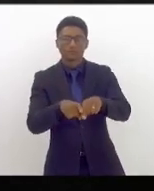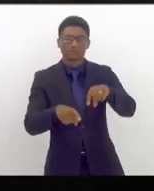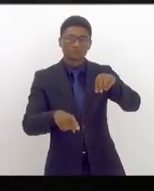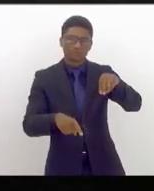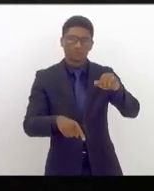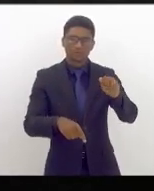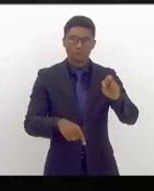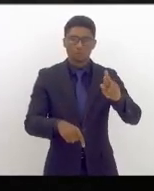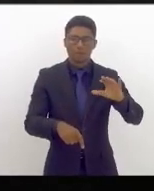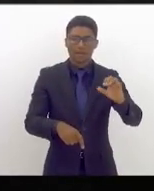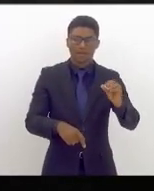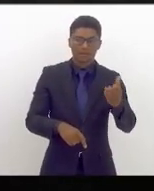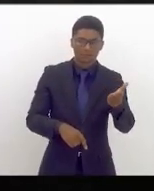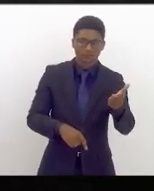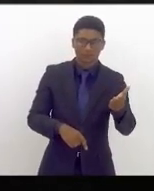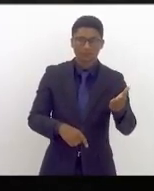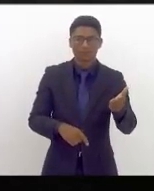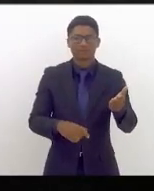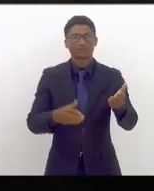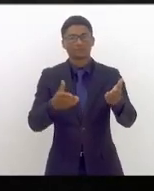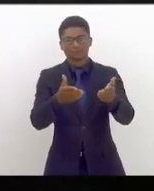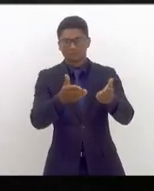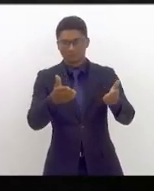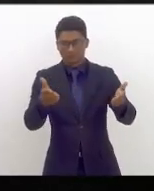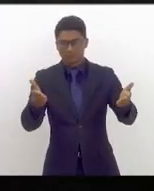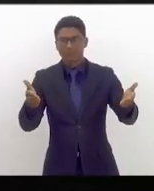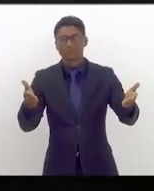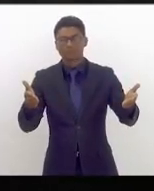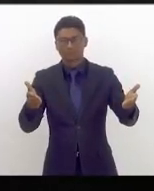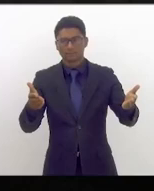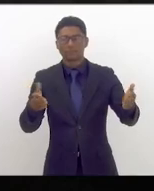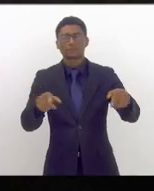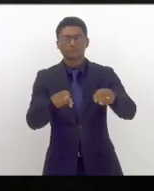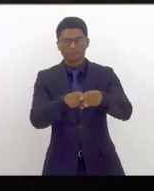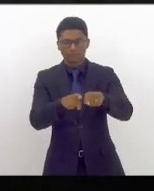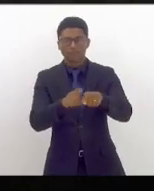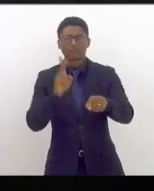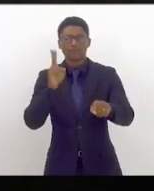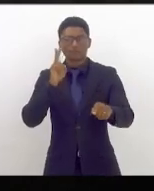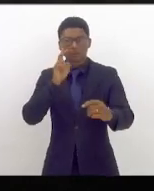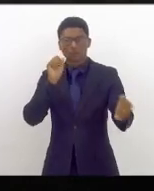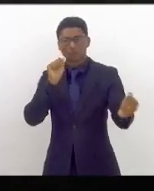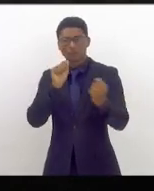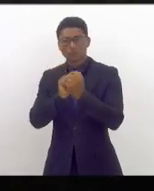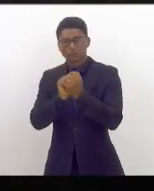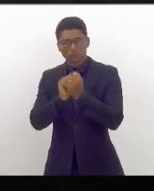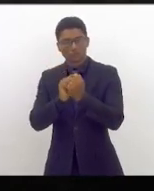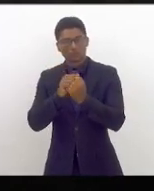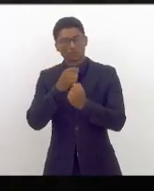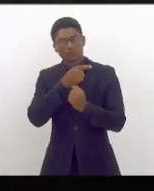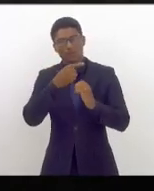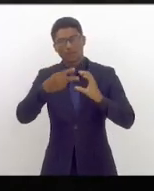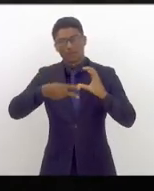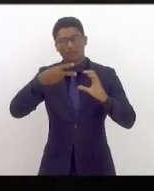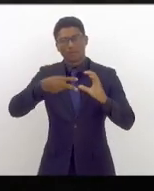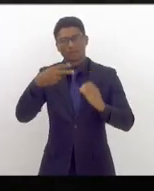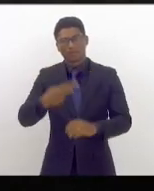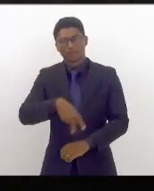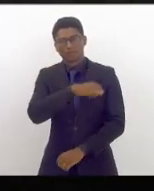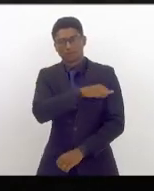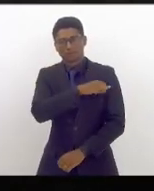Pacheco tava aí que às vezes são pessoas que inclusive foram vereadores comigo na Câmara Municipal do Rio de